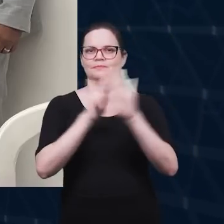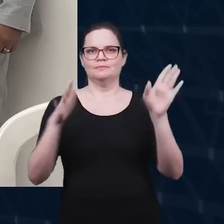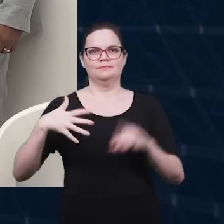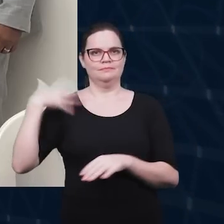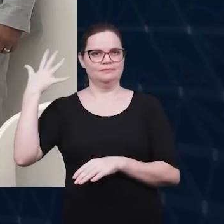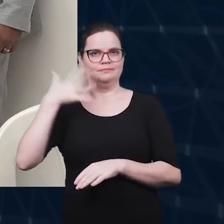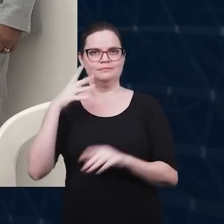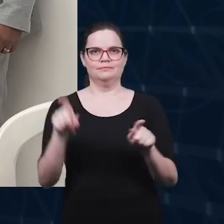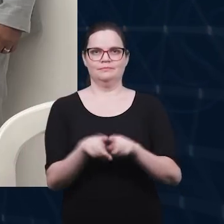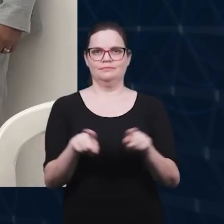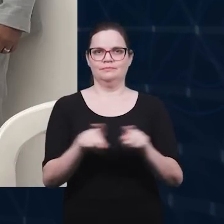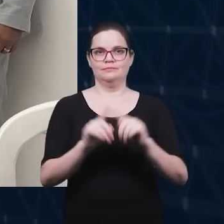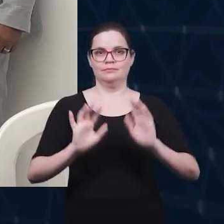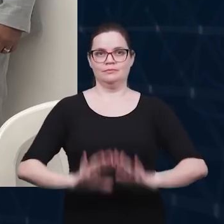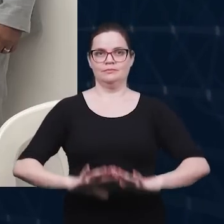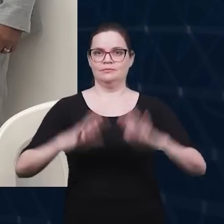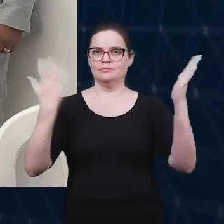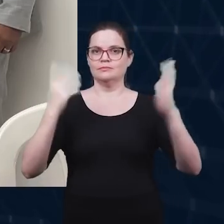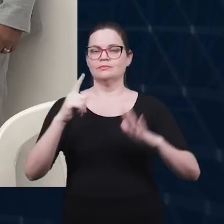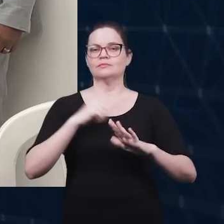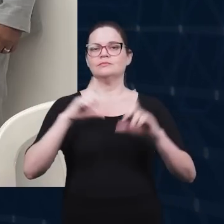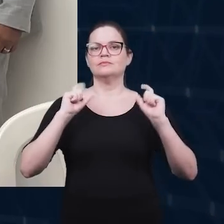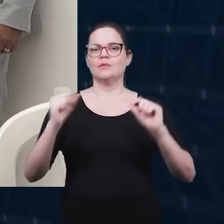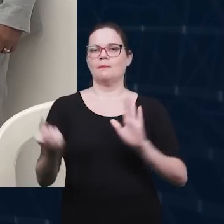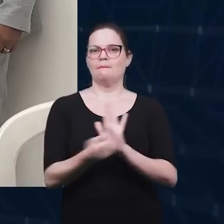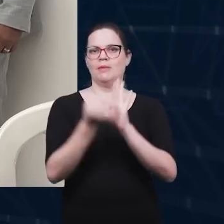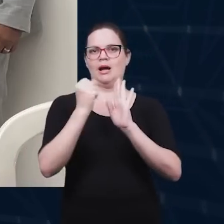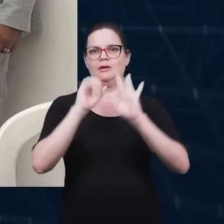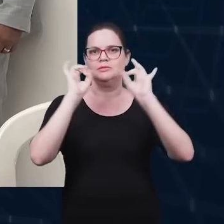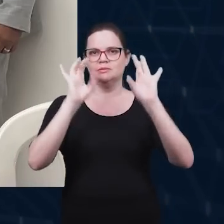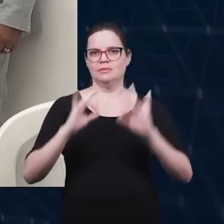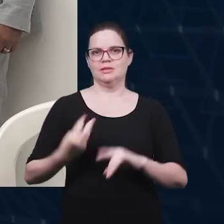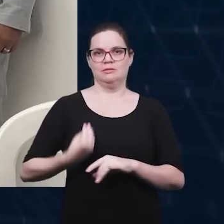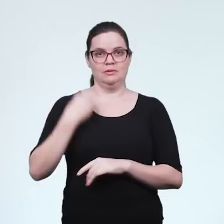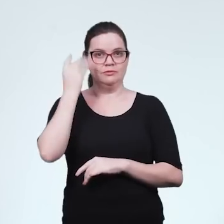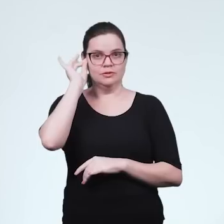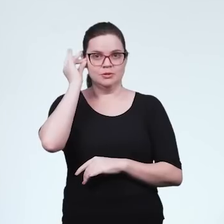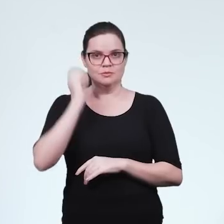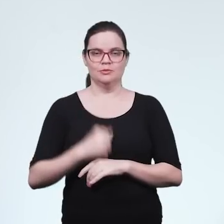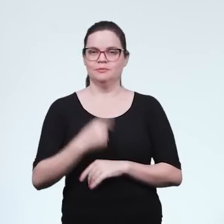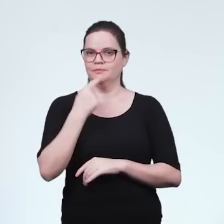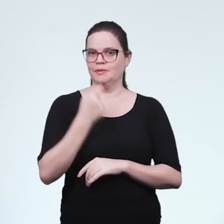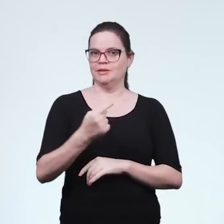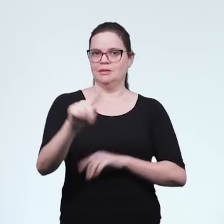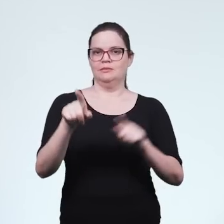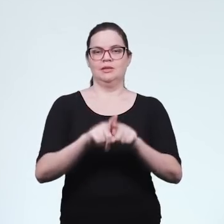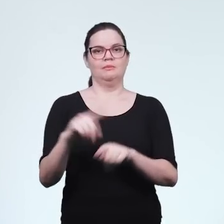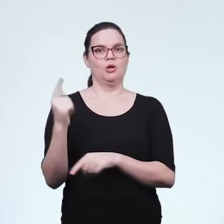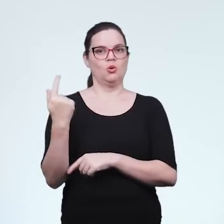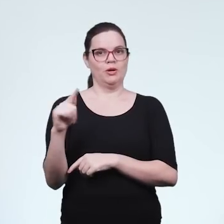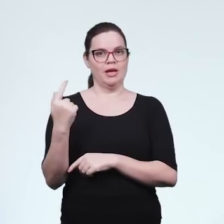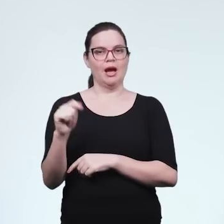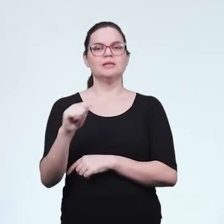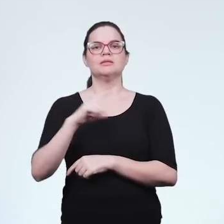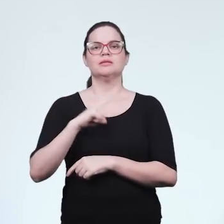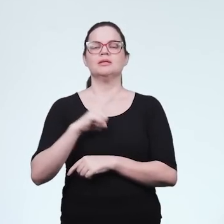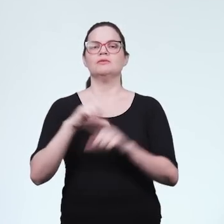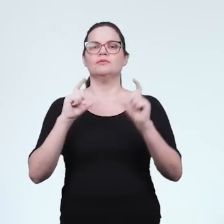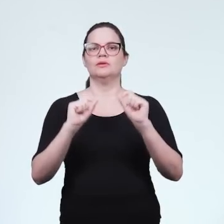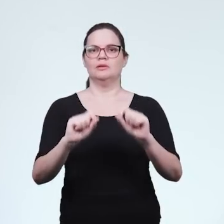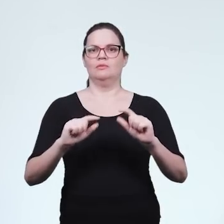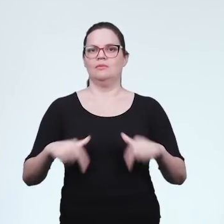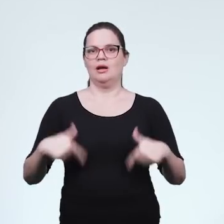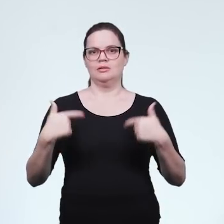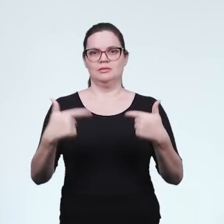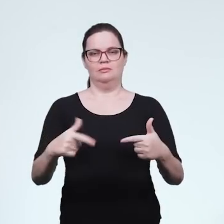plenamente a mensagem. O evento foi celebrado como um marco espiritual. Nesta semana, em Goiás, a igreja participou de um